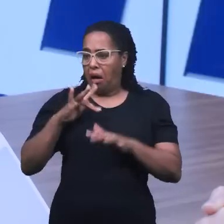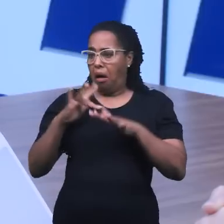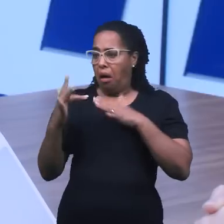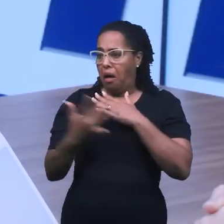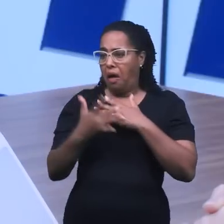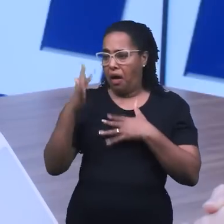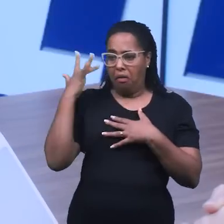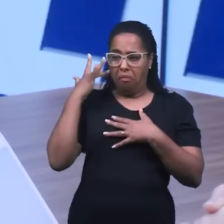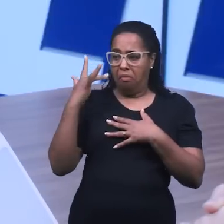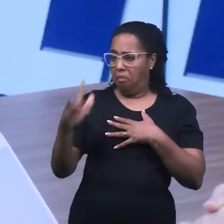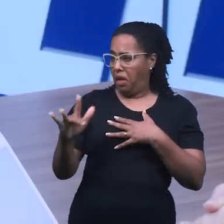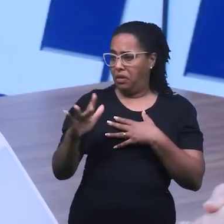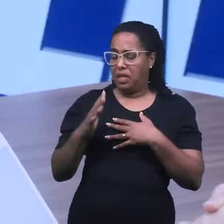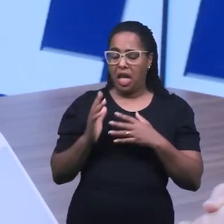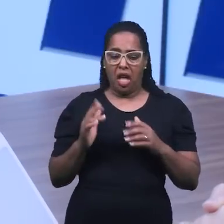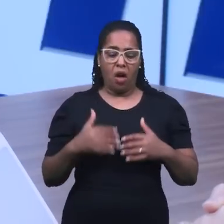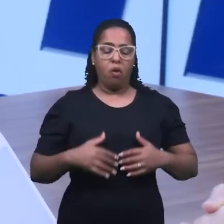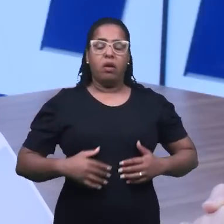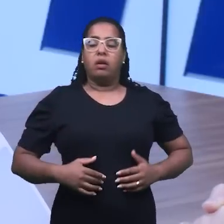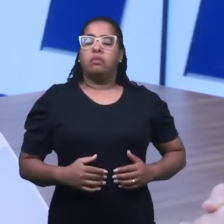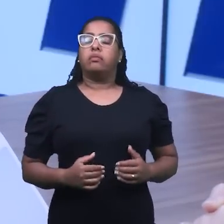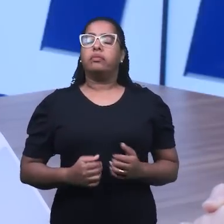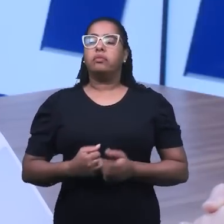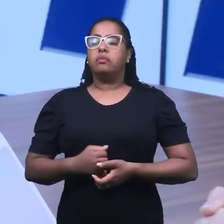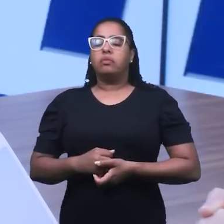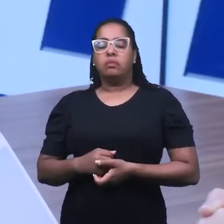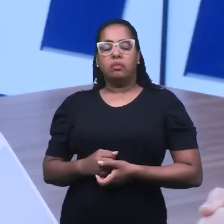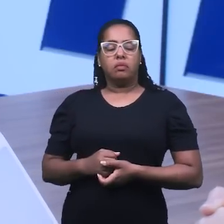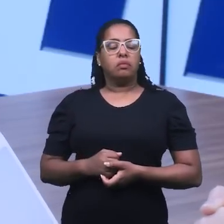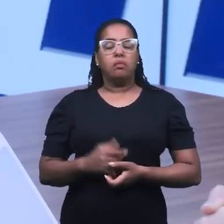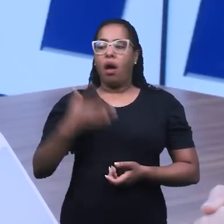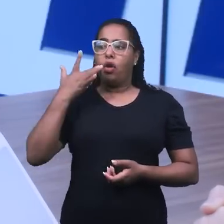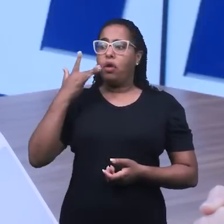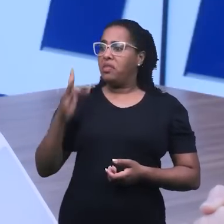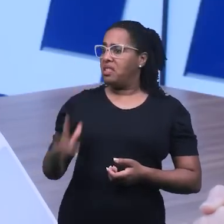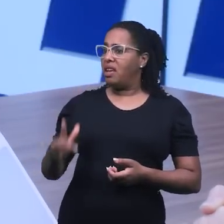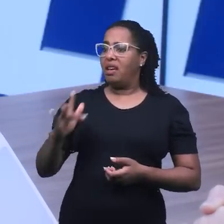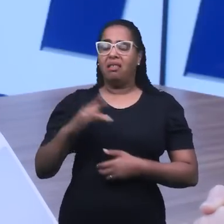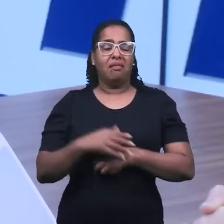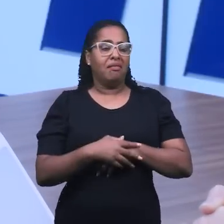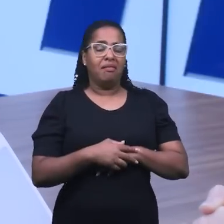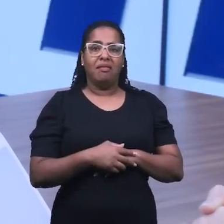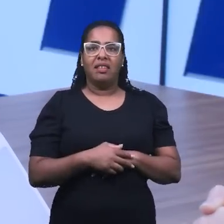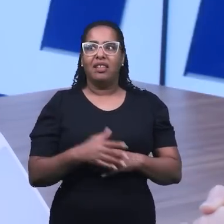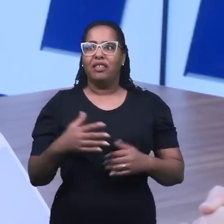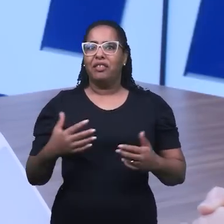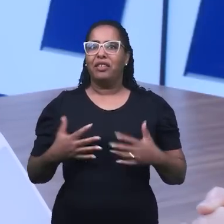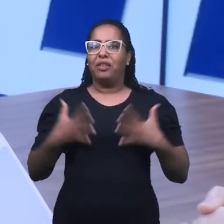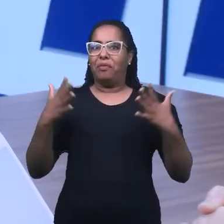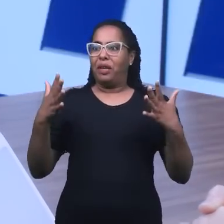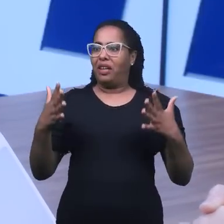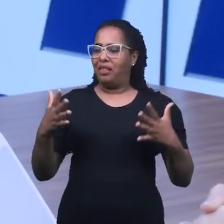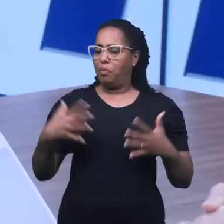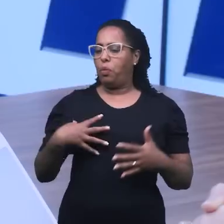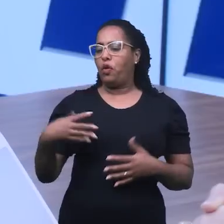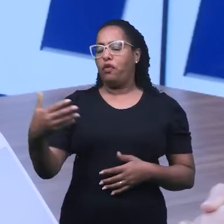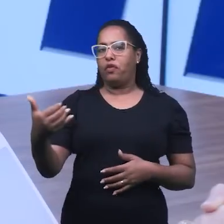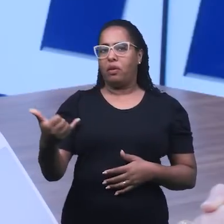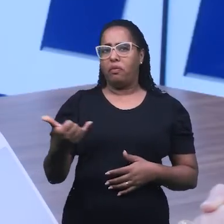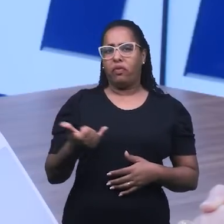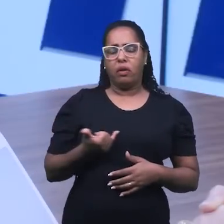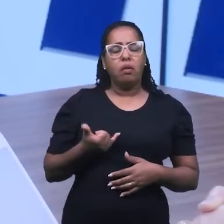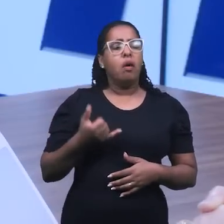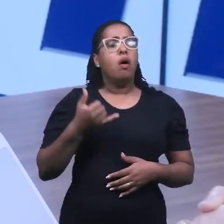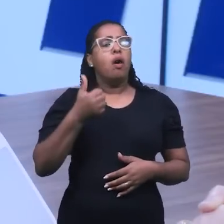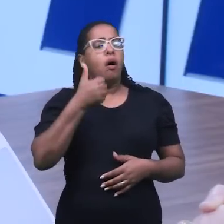social, né? Então eu não sei me posicionar, eu acho que eu não vou conseguir. E aí veio a surpresa, né? O que ele